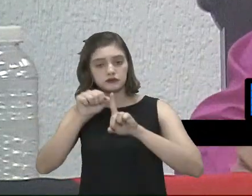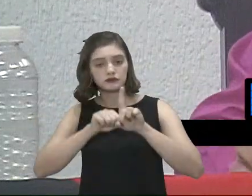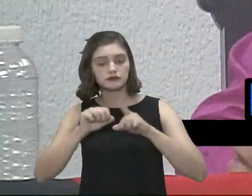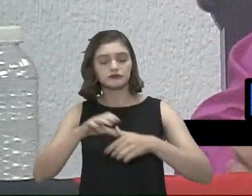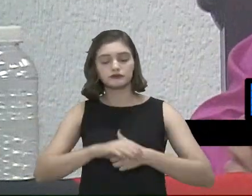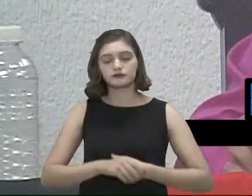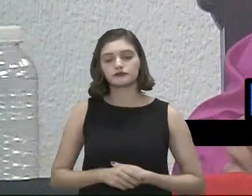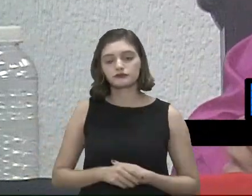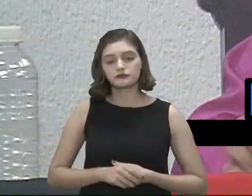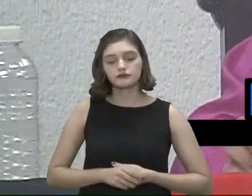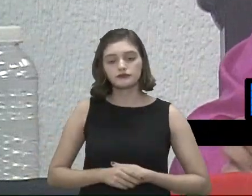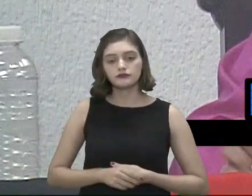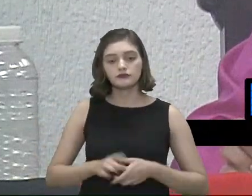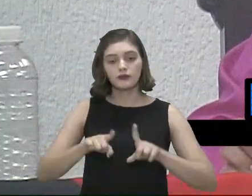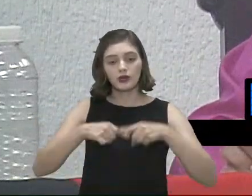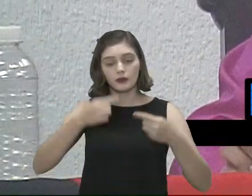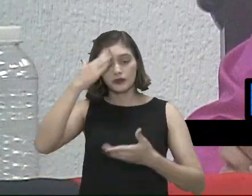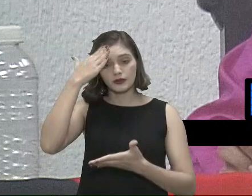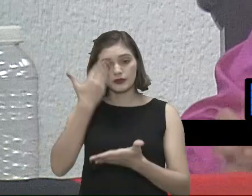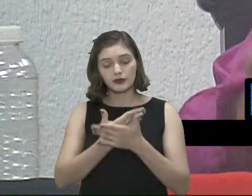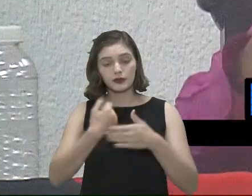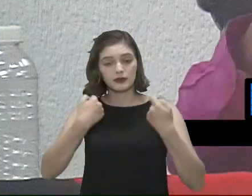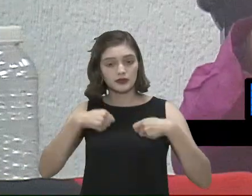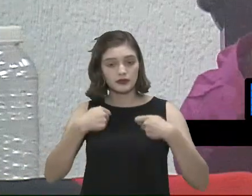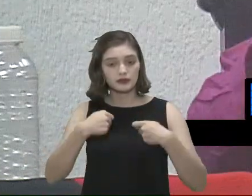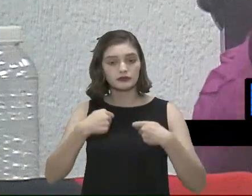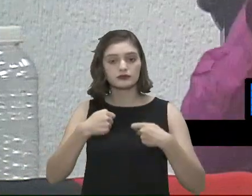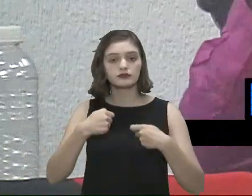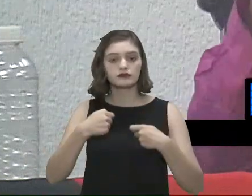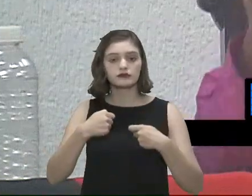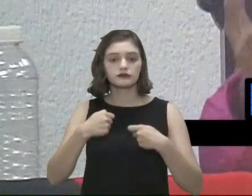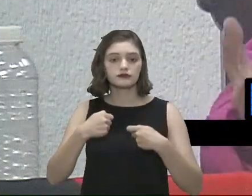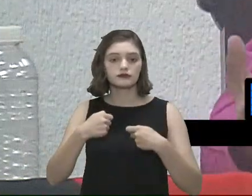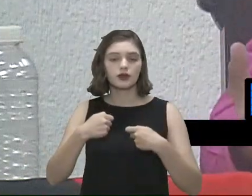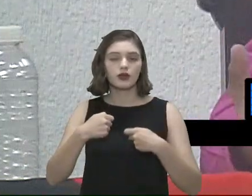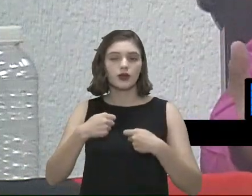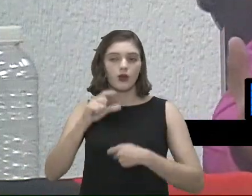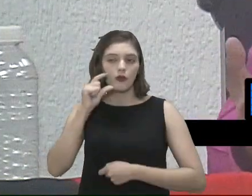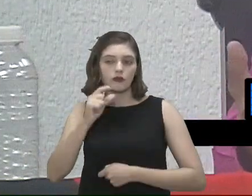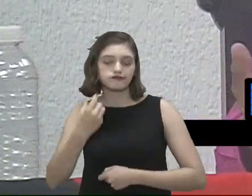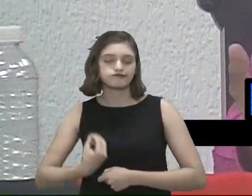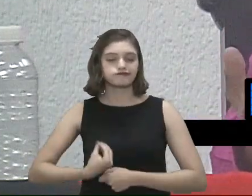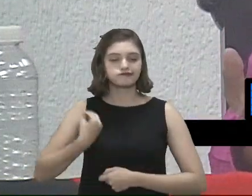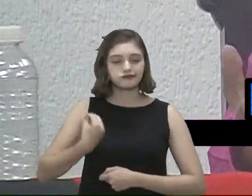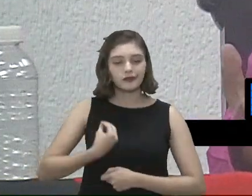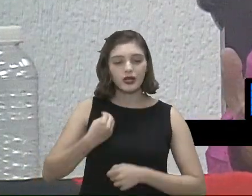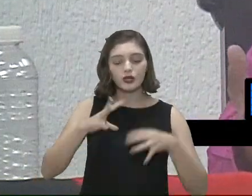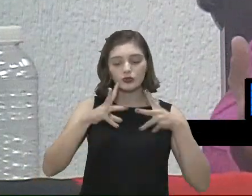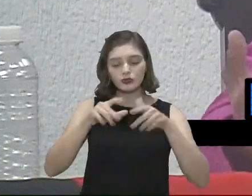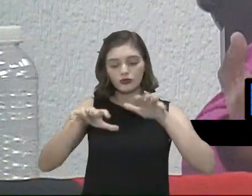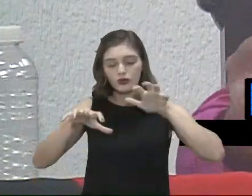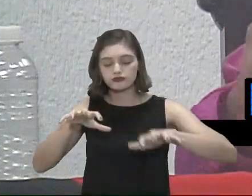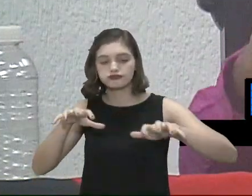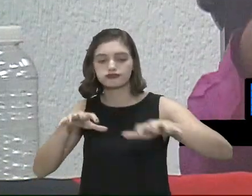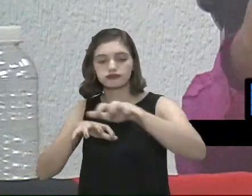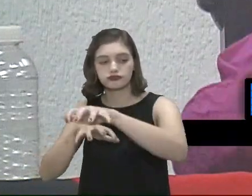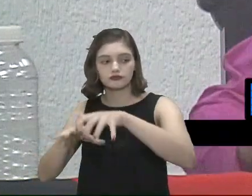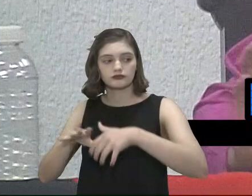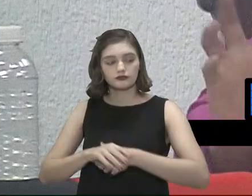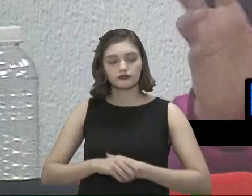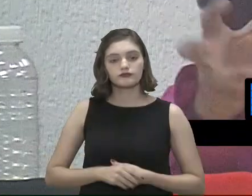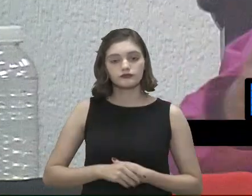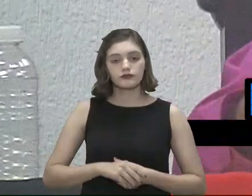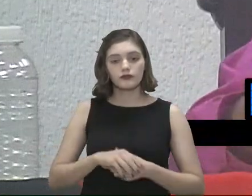né, mas eu acredito que ainda precisaria de ser algo um pouco mais presente nos equipamentos, né,